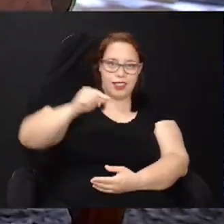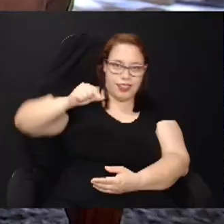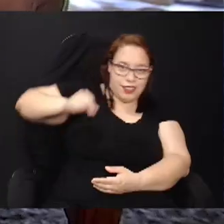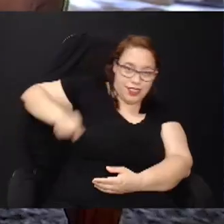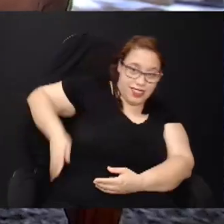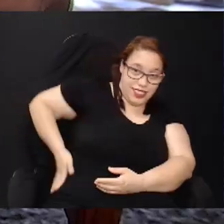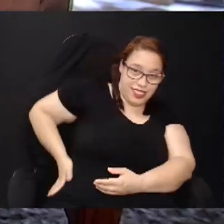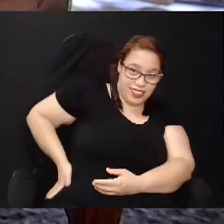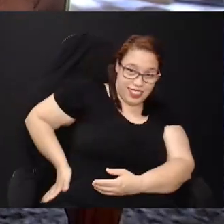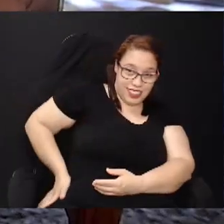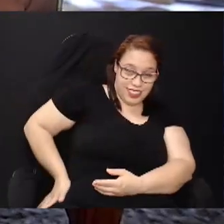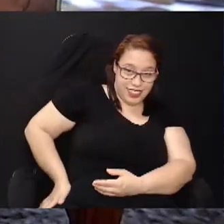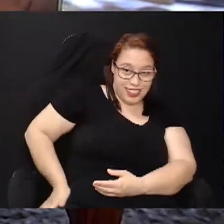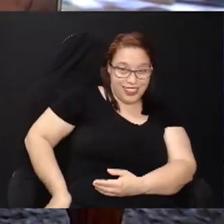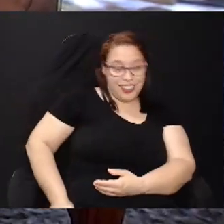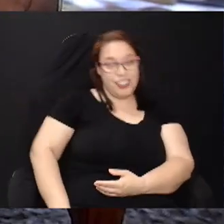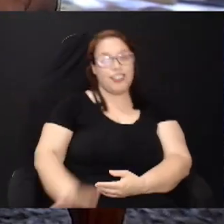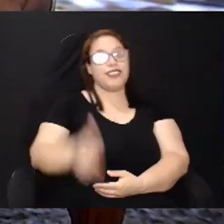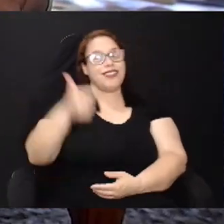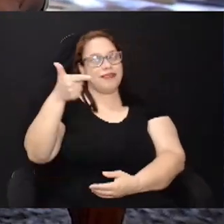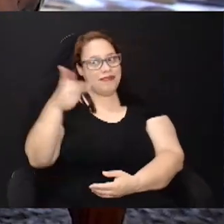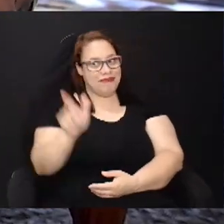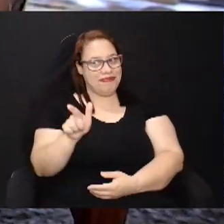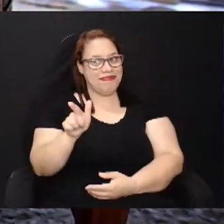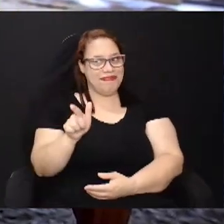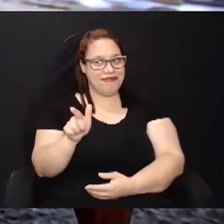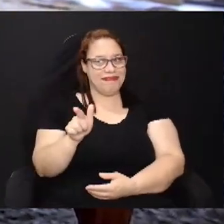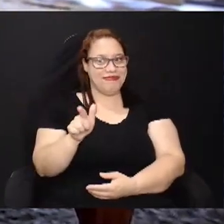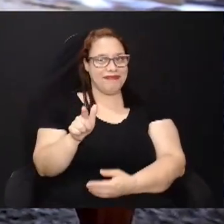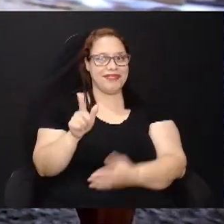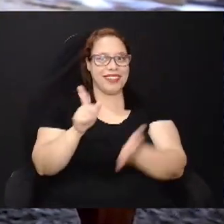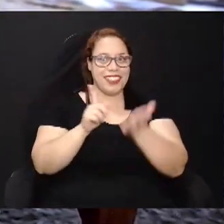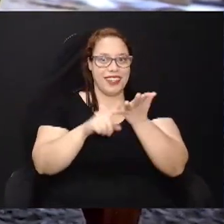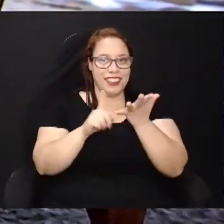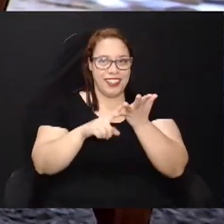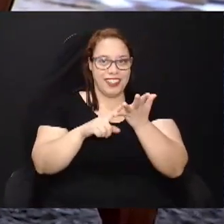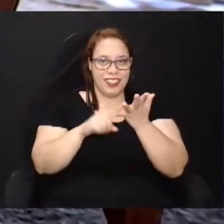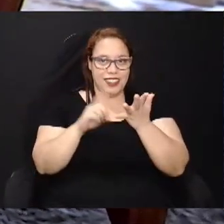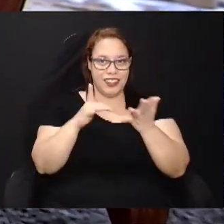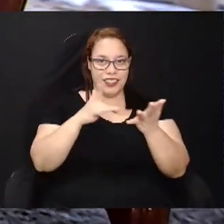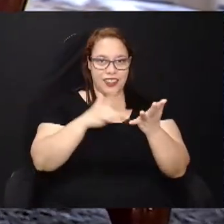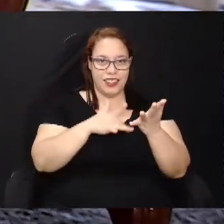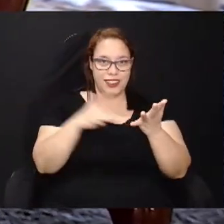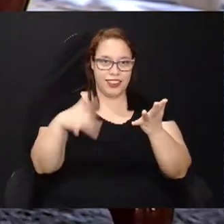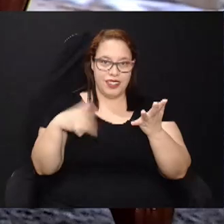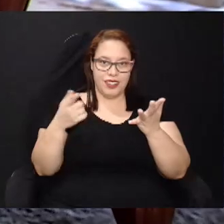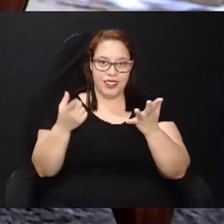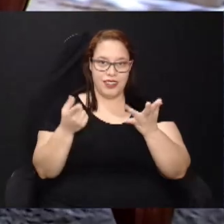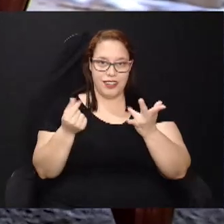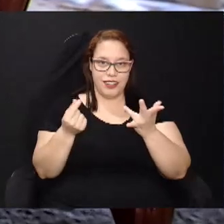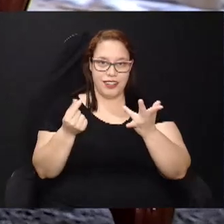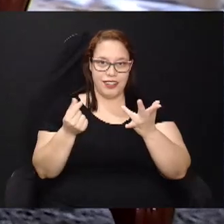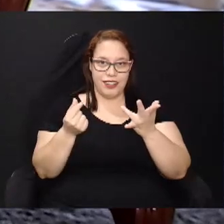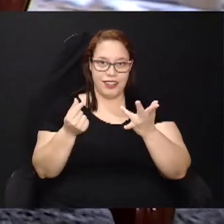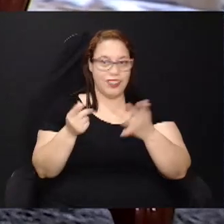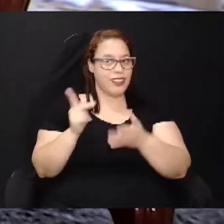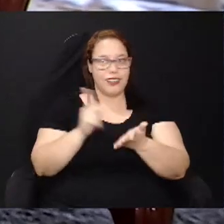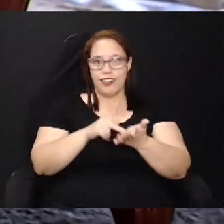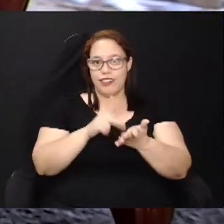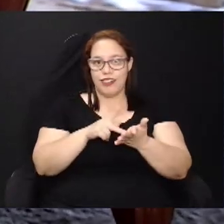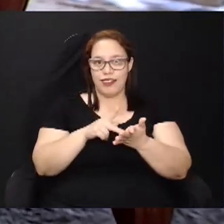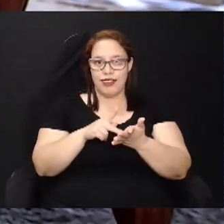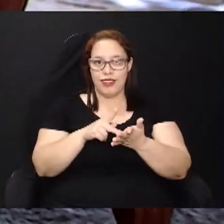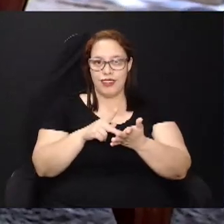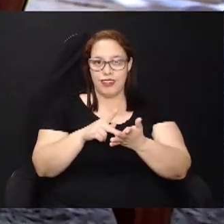novo. E aí o que sobrou na minha mão? Apenas saúde e dinheiro. Mas não é verdade. Quando você faz as coisas